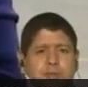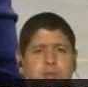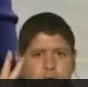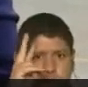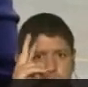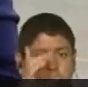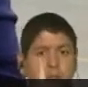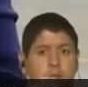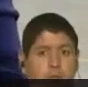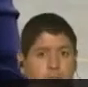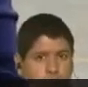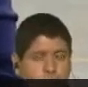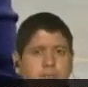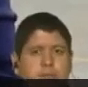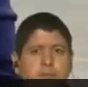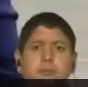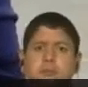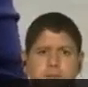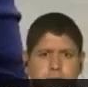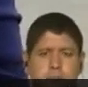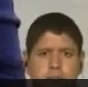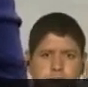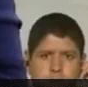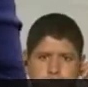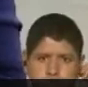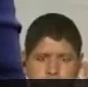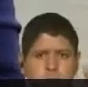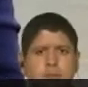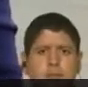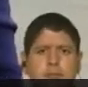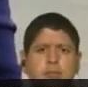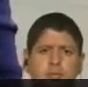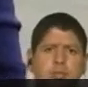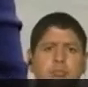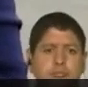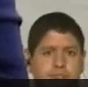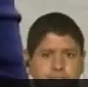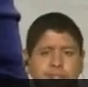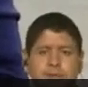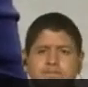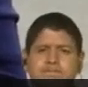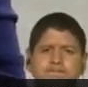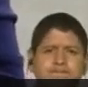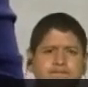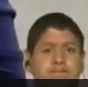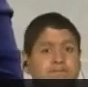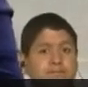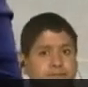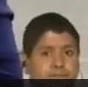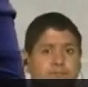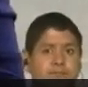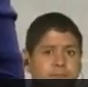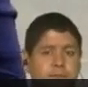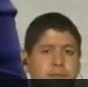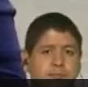no Diário Oficial da União. Mas mesmo assim, vários postos do Distrito Federal aumentaram o preço dos